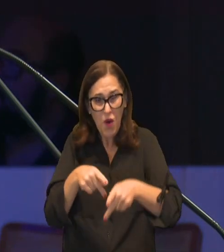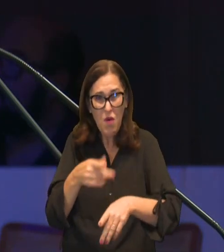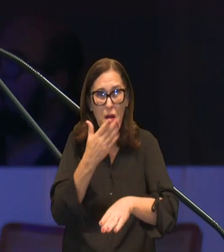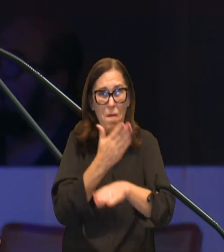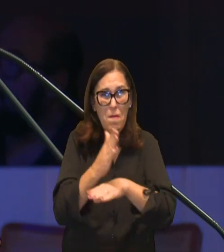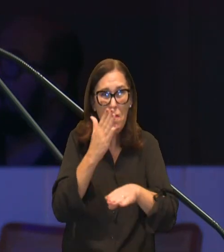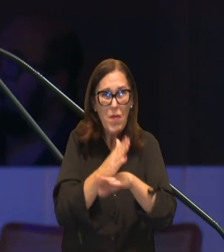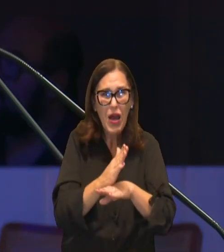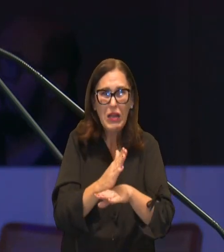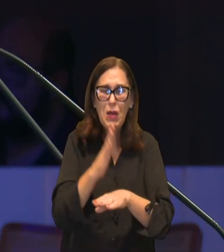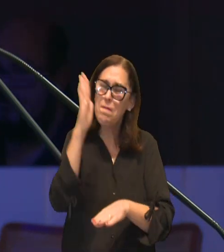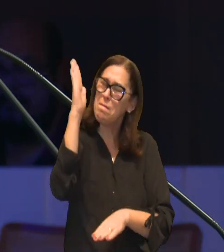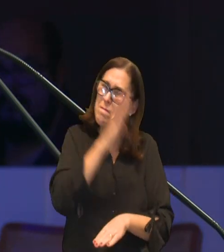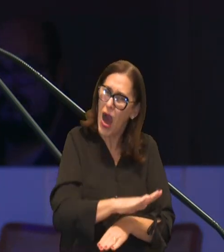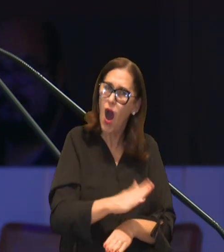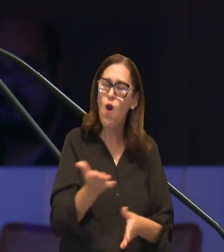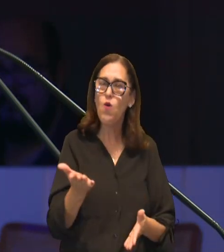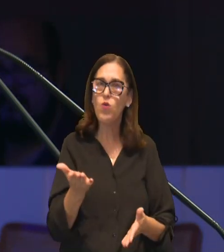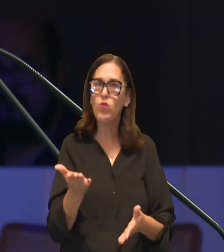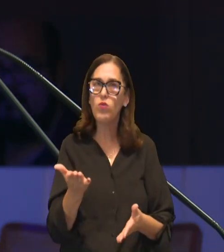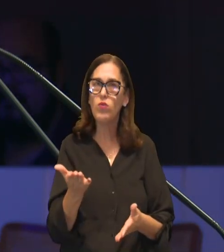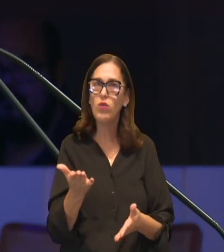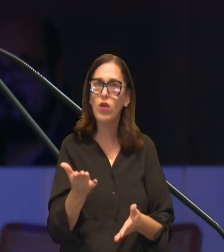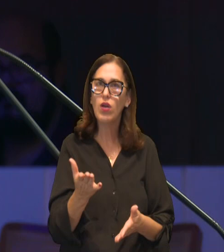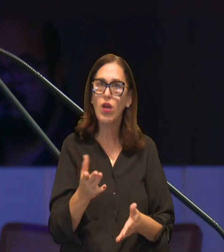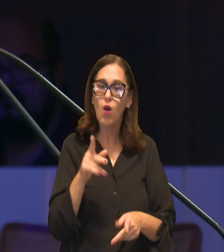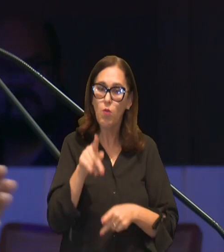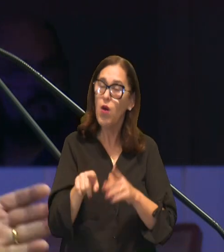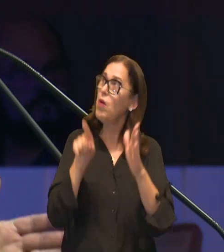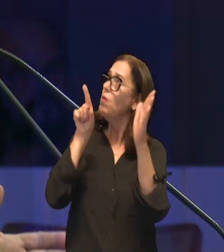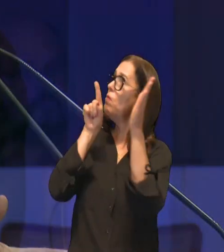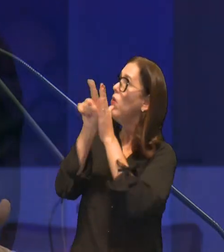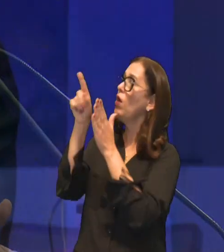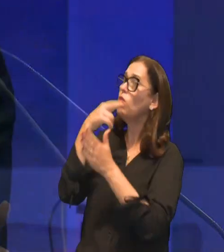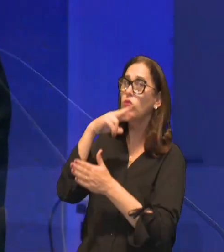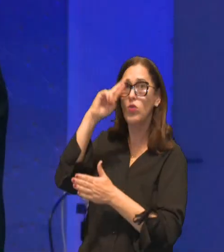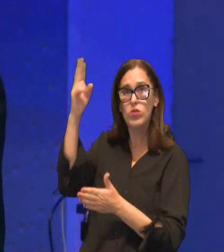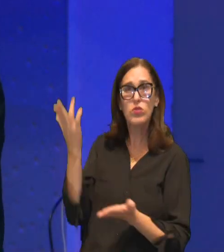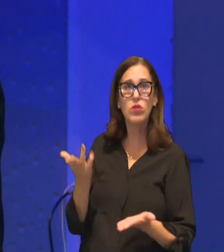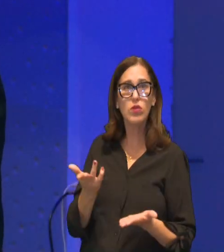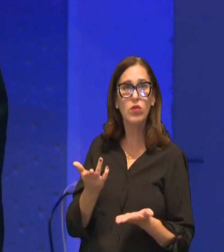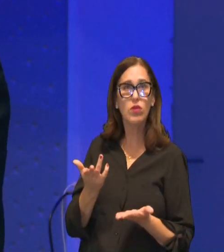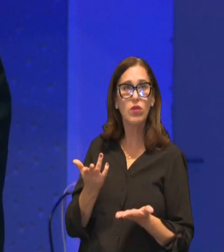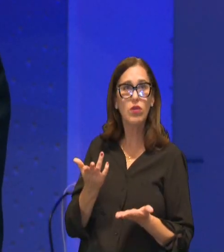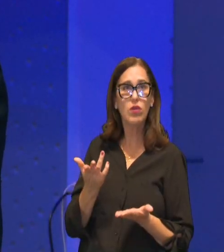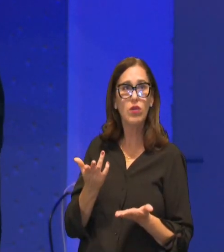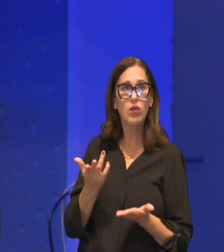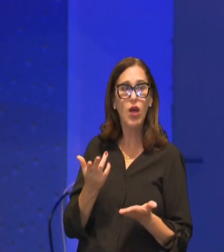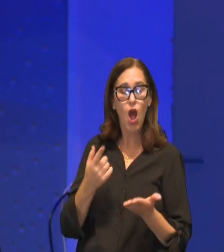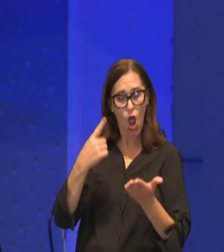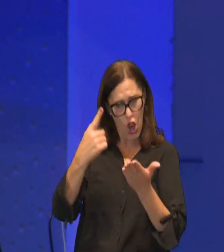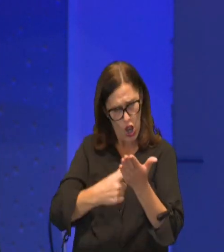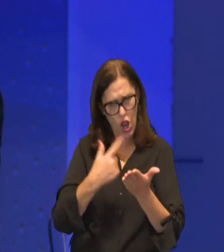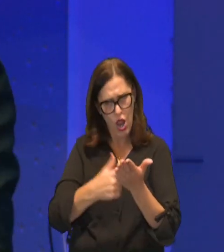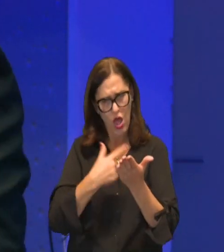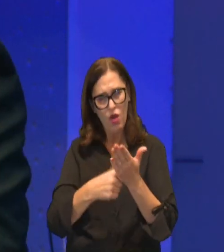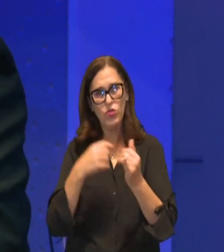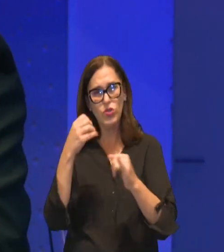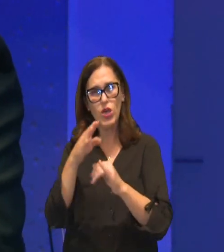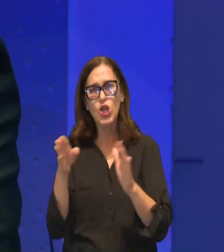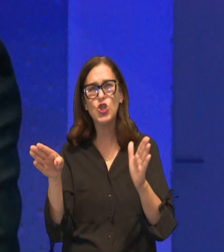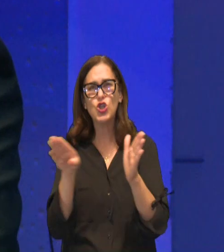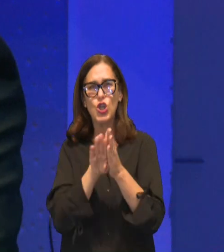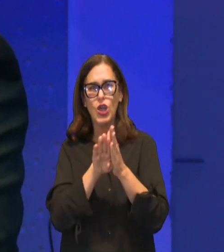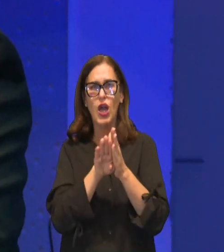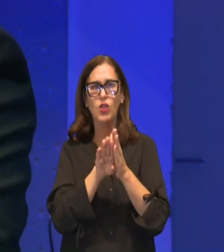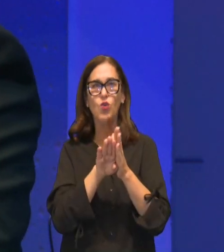essas atrocidades, ele questionou ao Senhor, e aqui estamos passeando pelo livro de Isaías para chegarmos ao texto